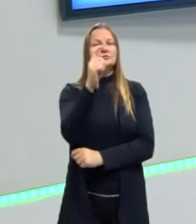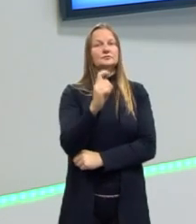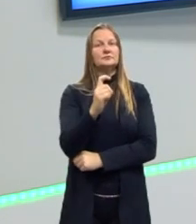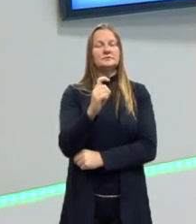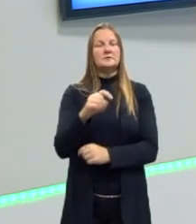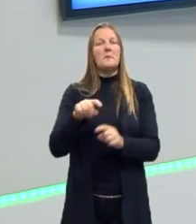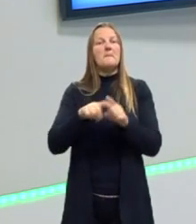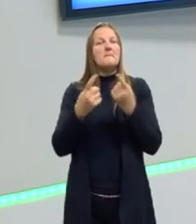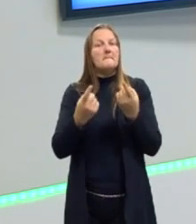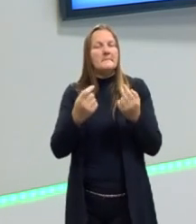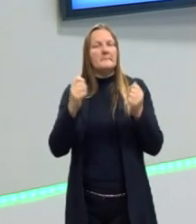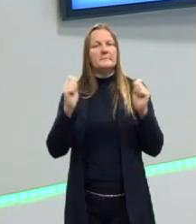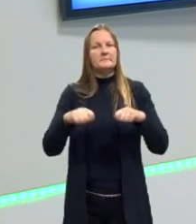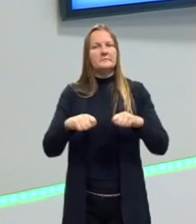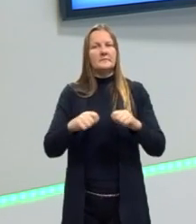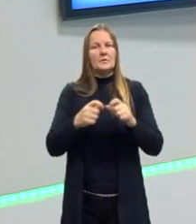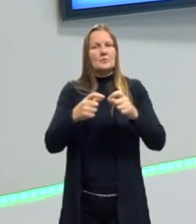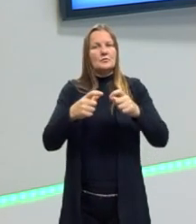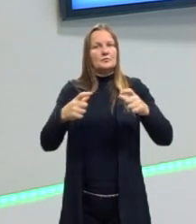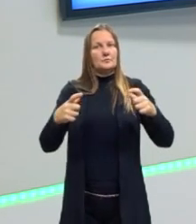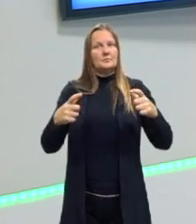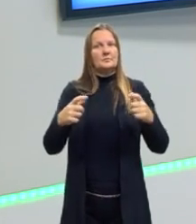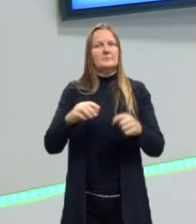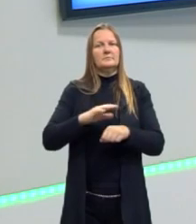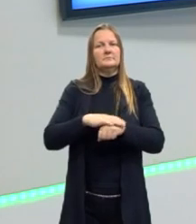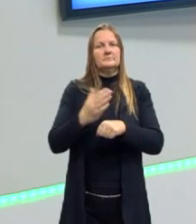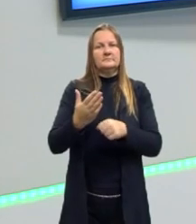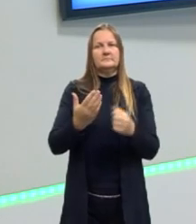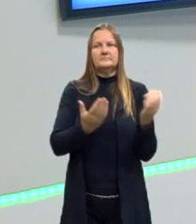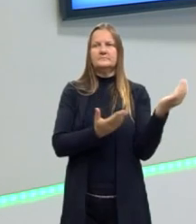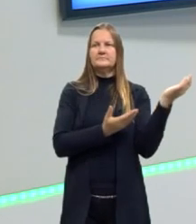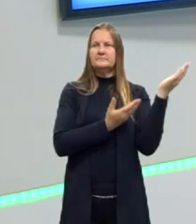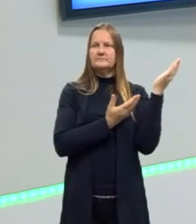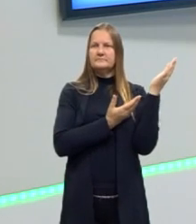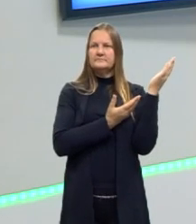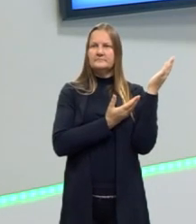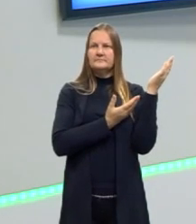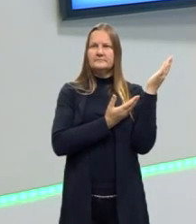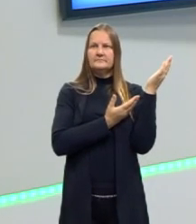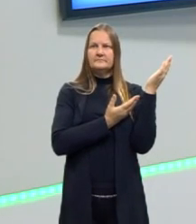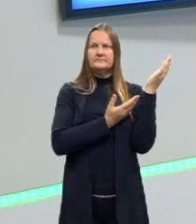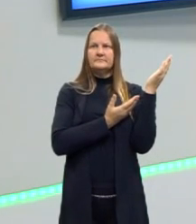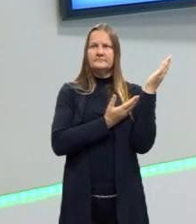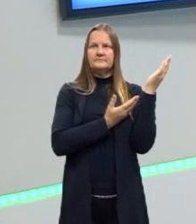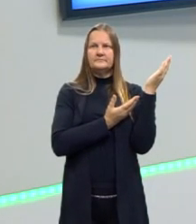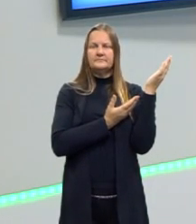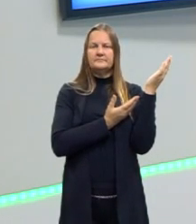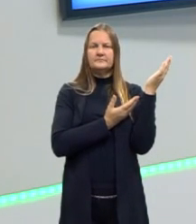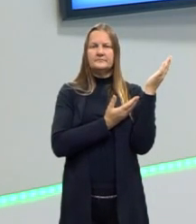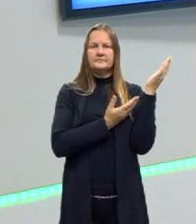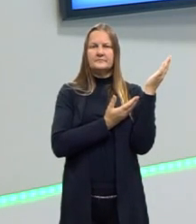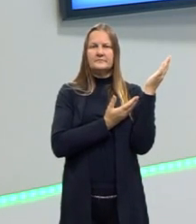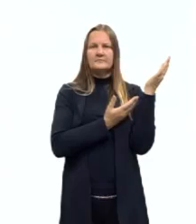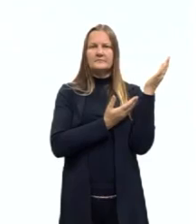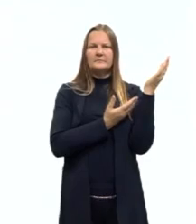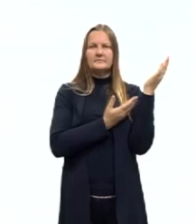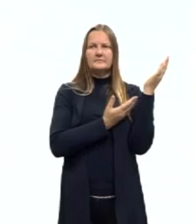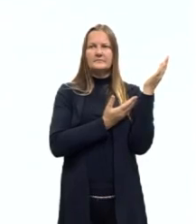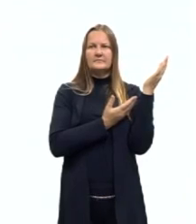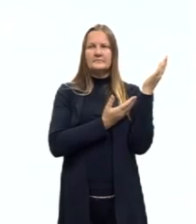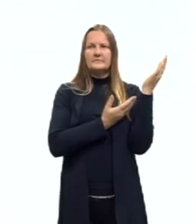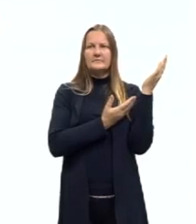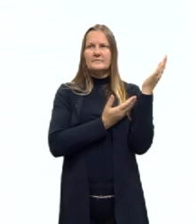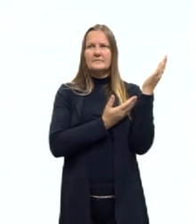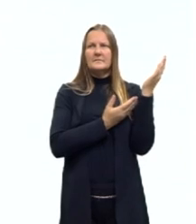mas ainda a gente consegue expandir um pouco mais Então agora para todas as soluções distintas